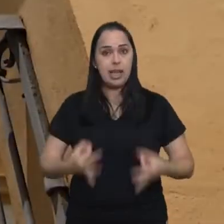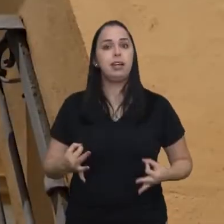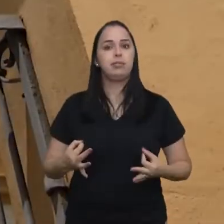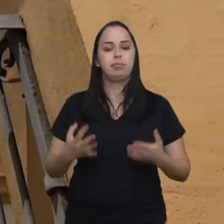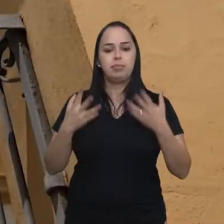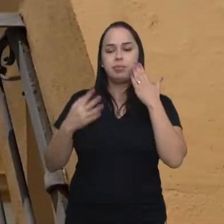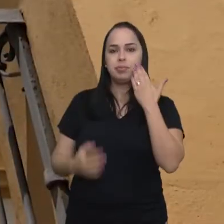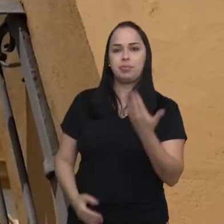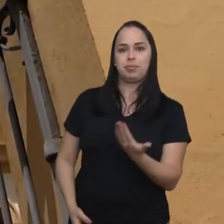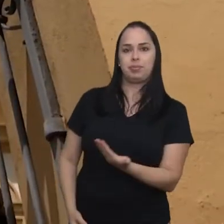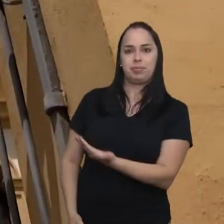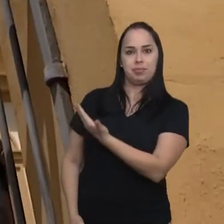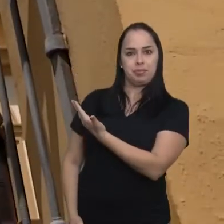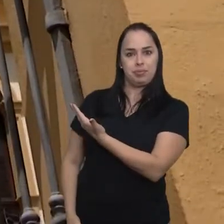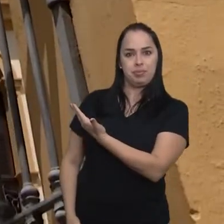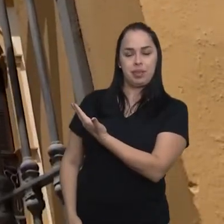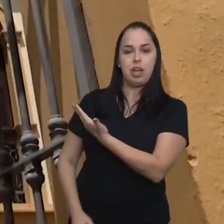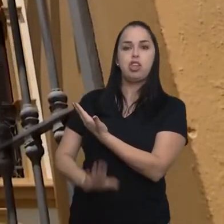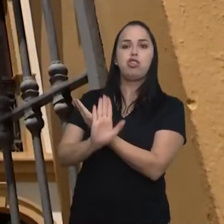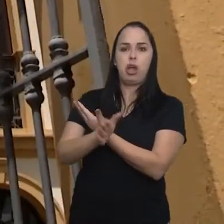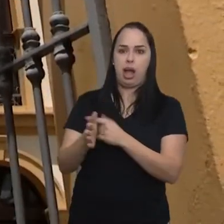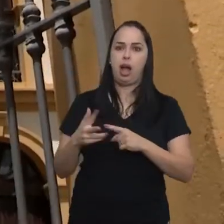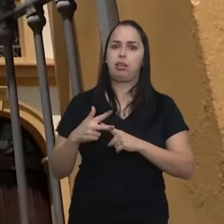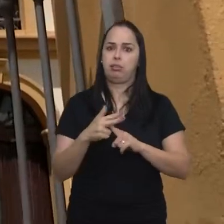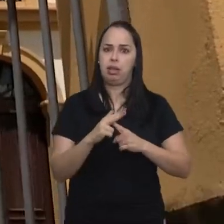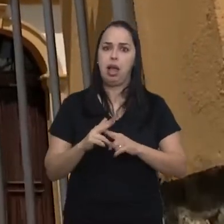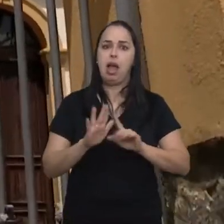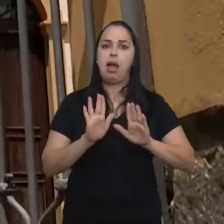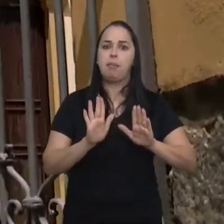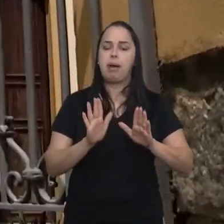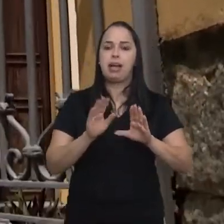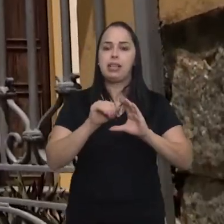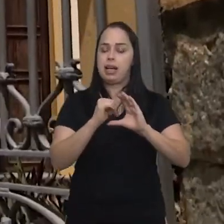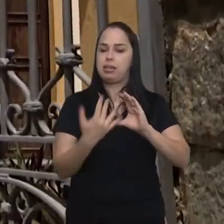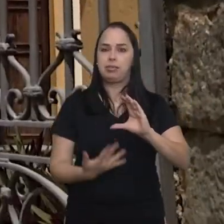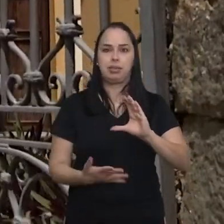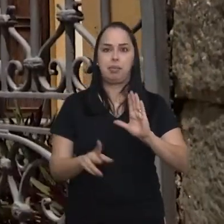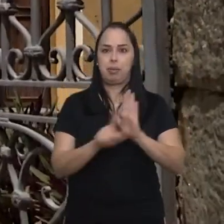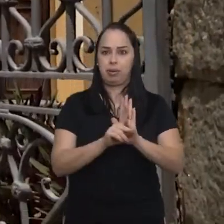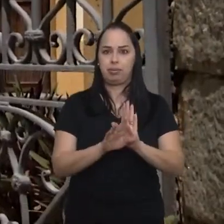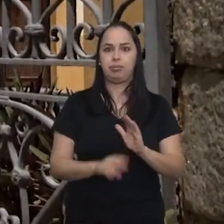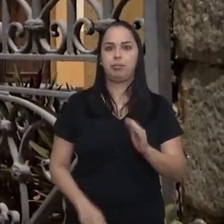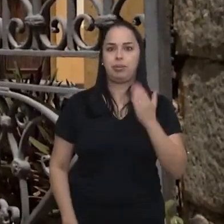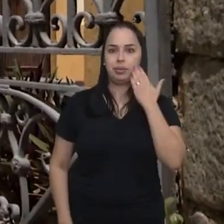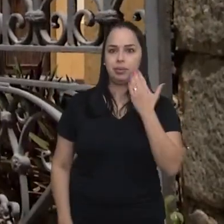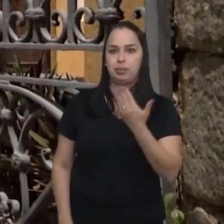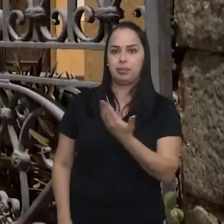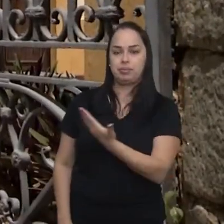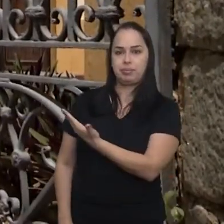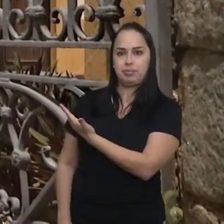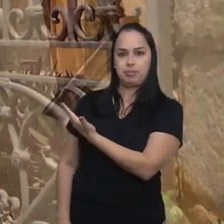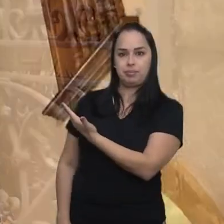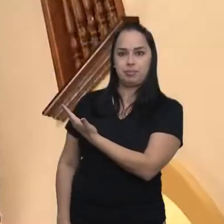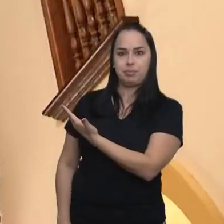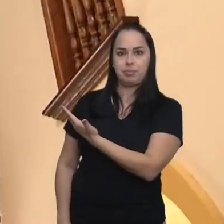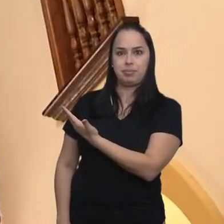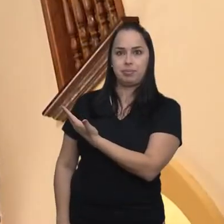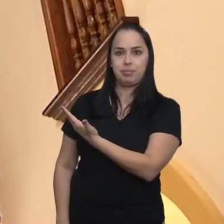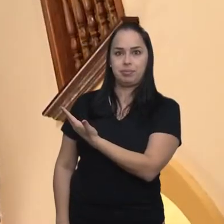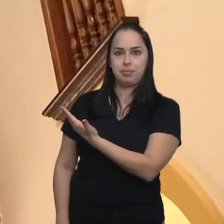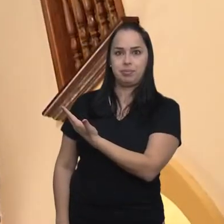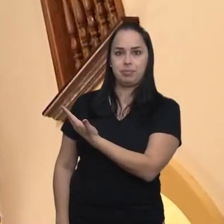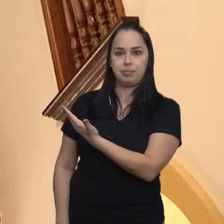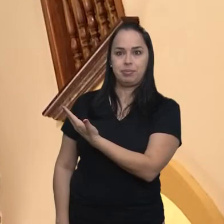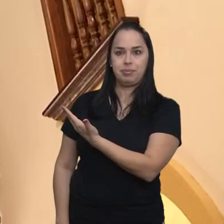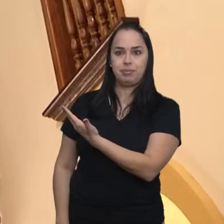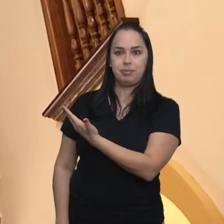restauro, nem a reforma pela qual ela passou tirou dela nenhuma característica. É uma capela com mais de 100 anos, não é?